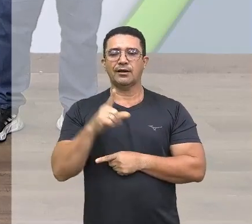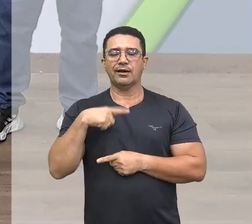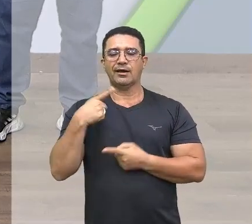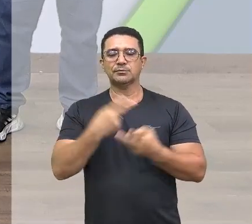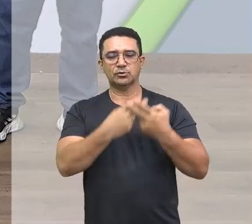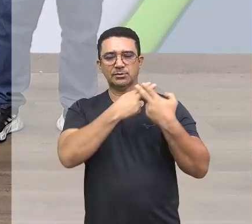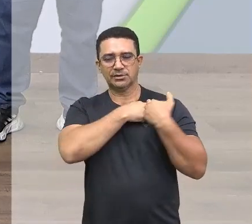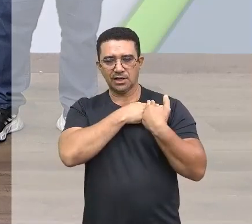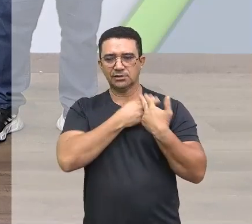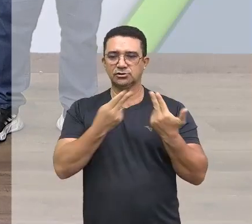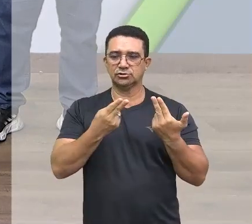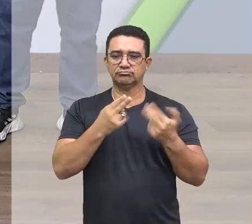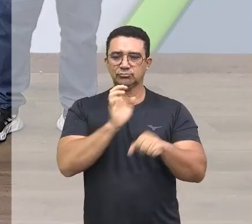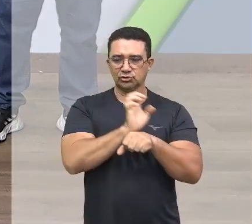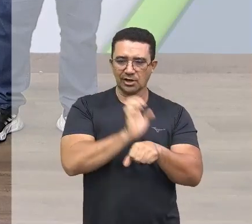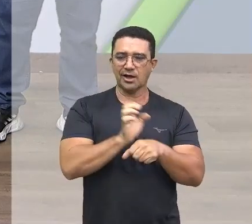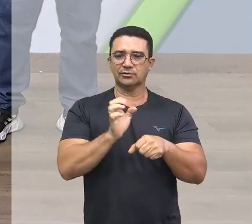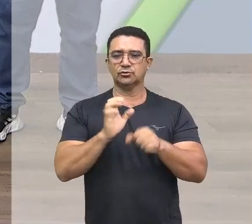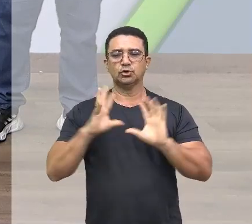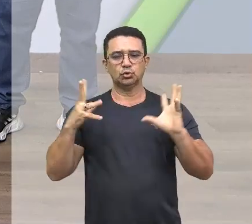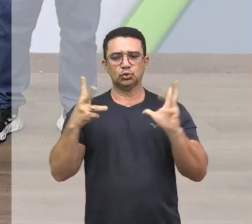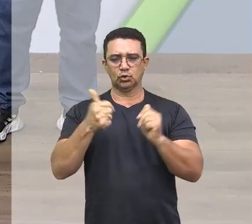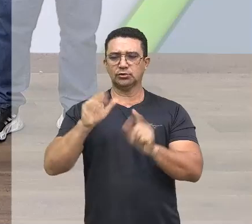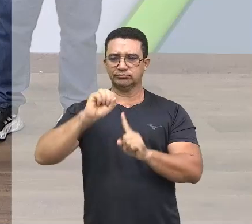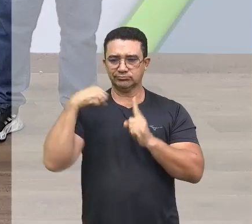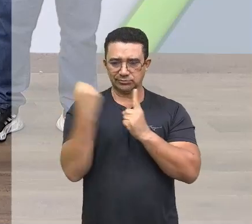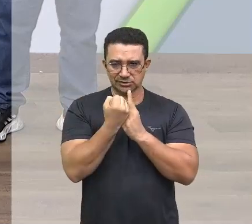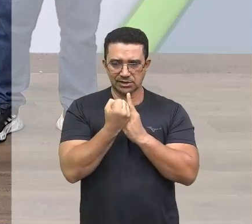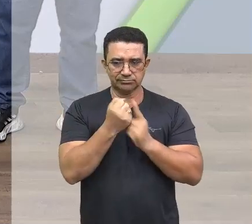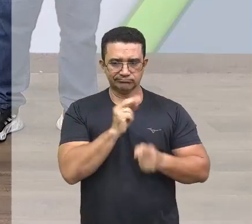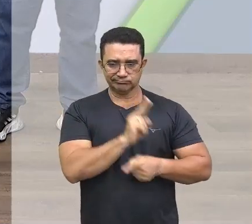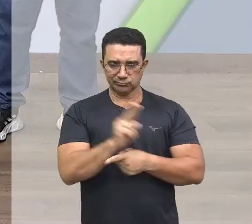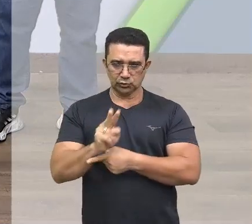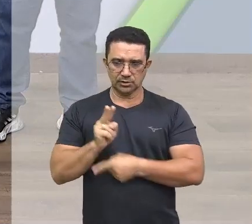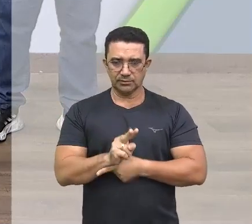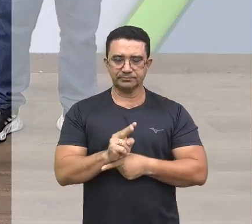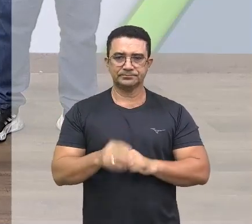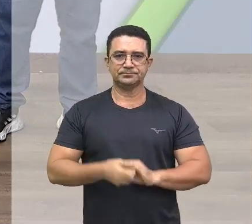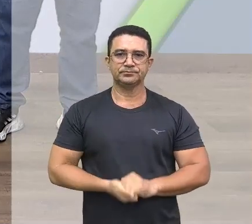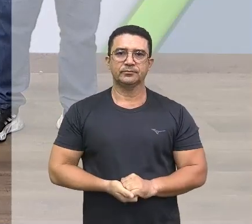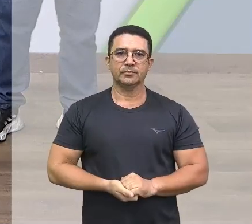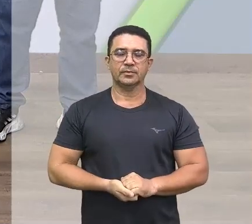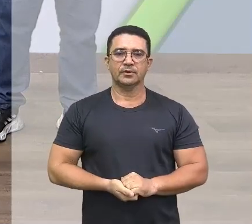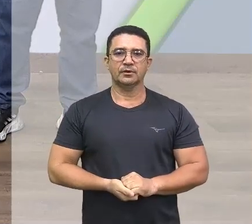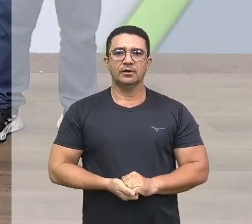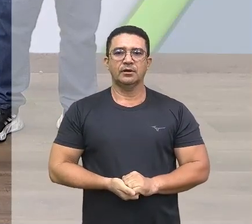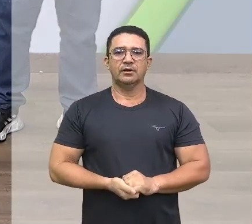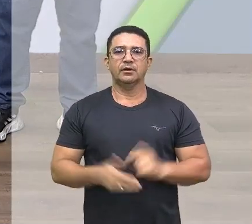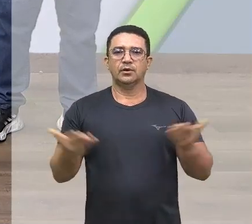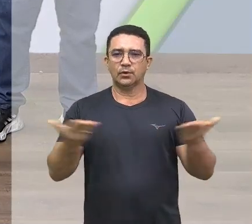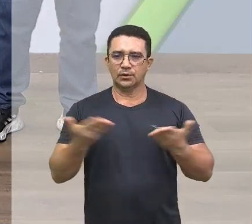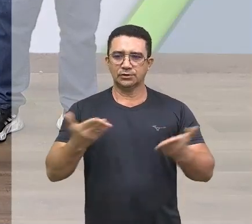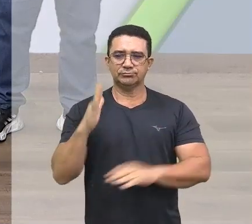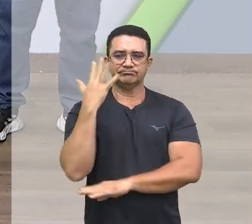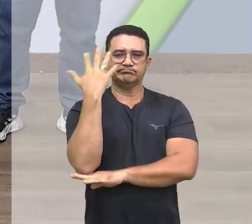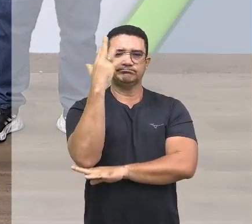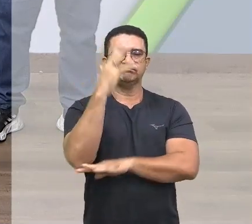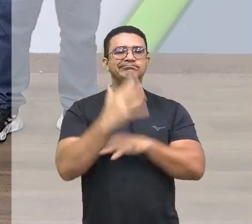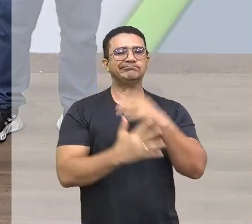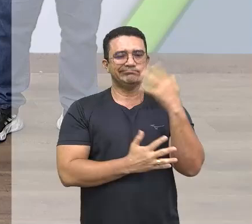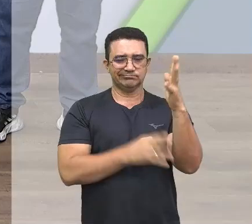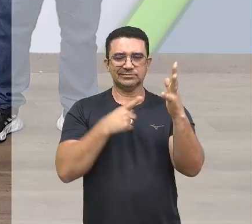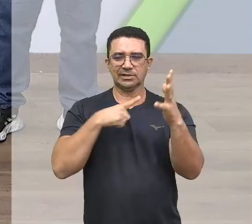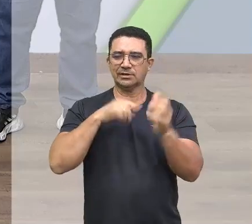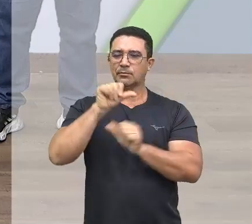missão de toda a sociedade essa proteção. Então veja que, na atualidade, o meio ambiente tem sofrido com